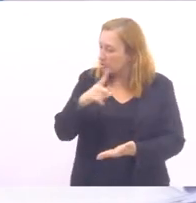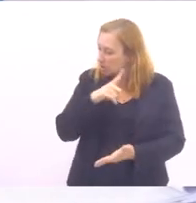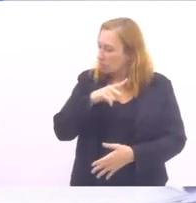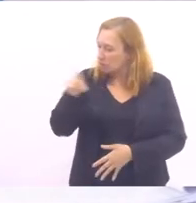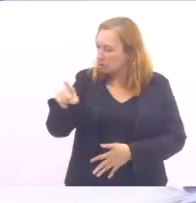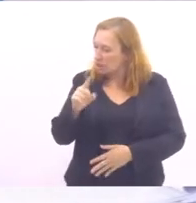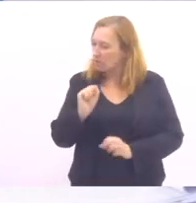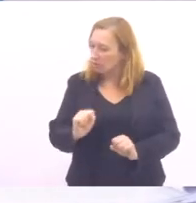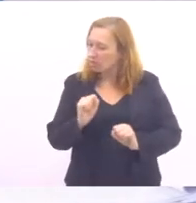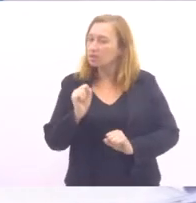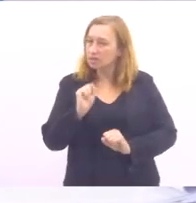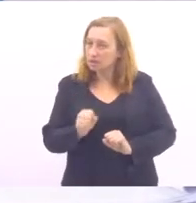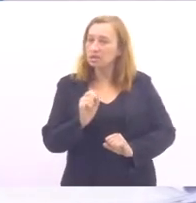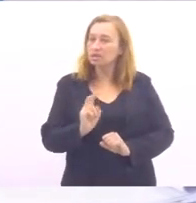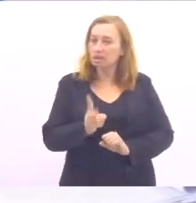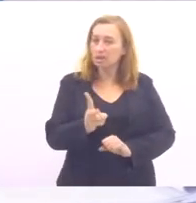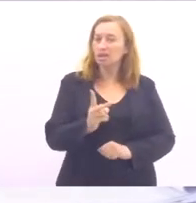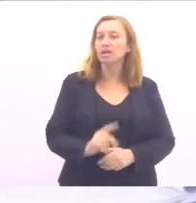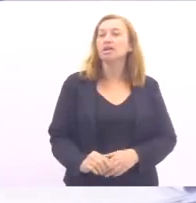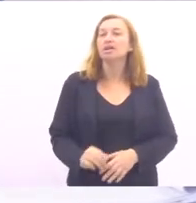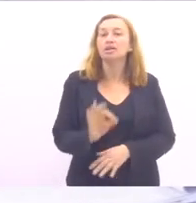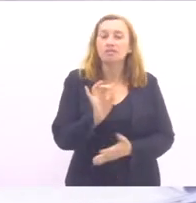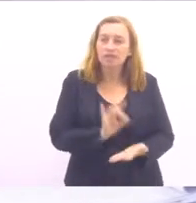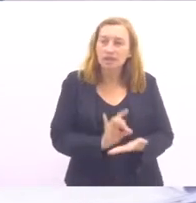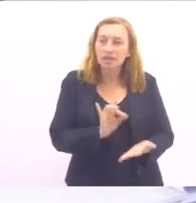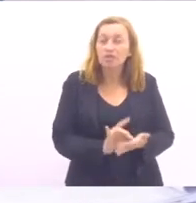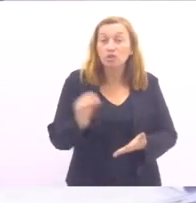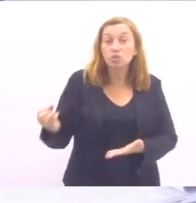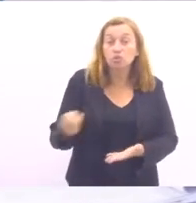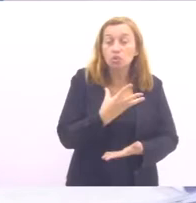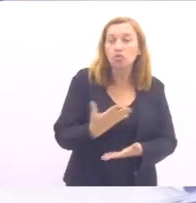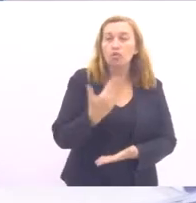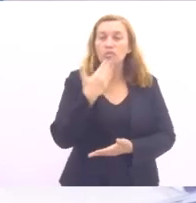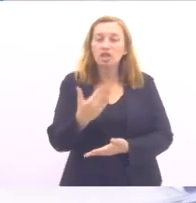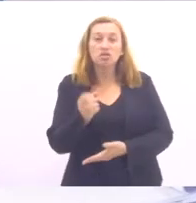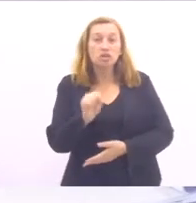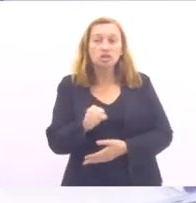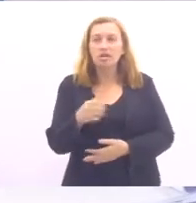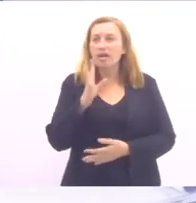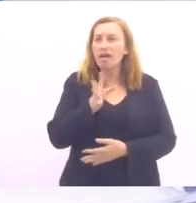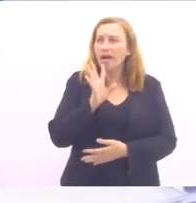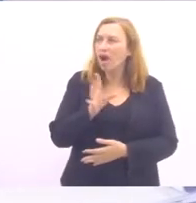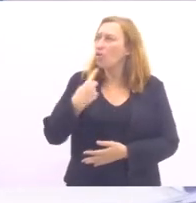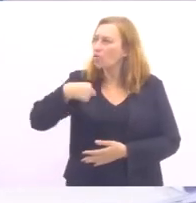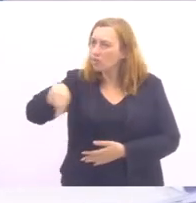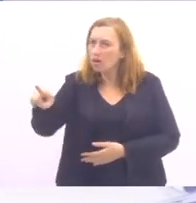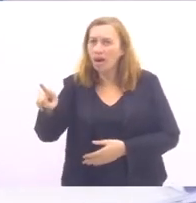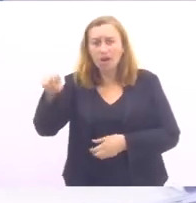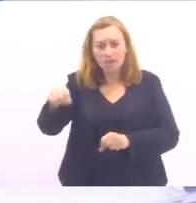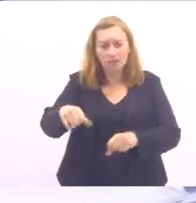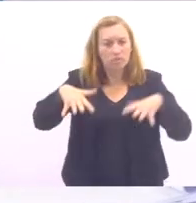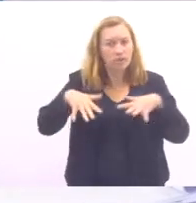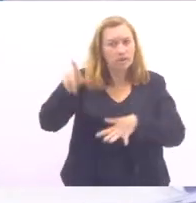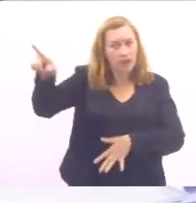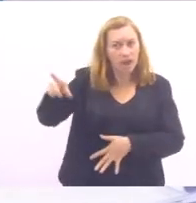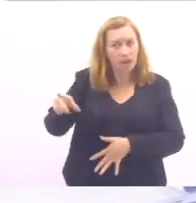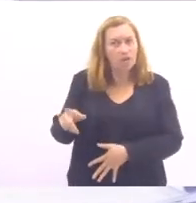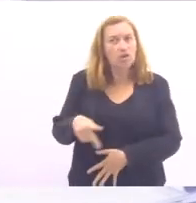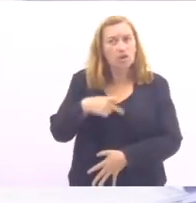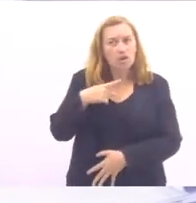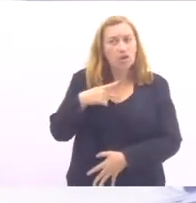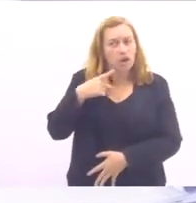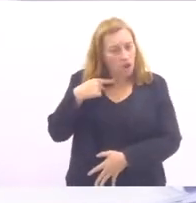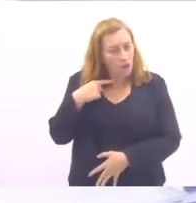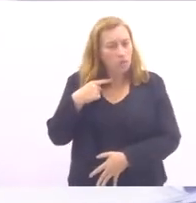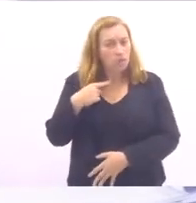vou levar isso adiante. E realmente levou. Fez um novo parecer bacana. E eu reconheci, fui aqui no plenário. Eu sou daqueles que eu sou